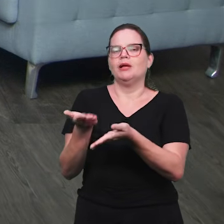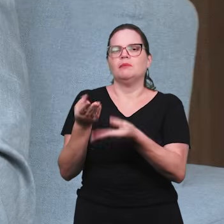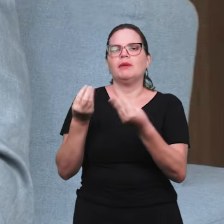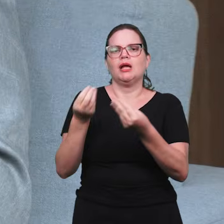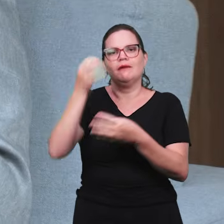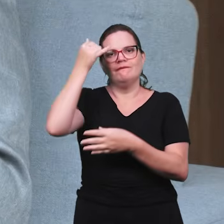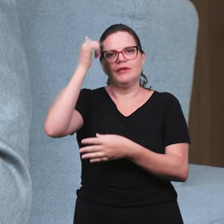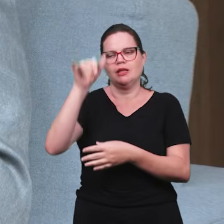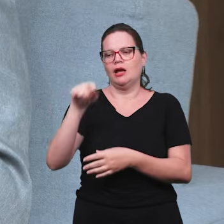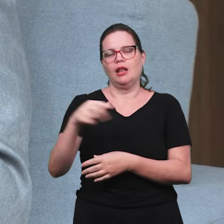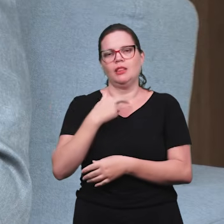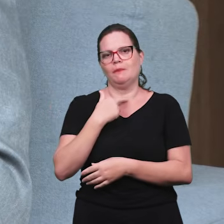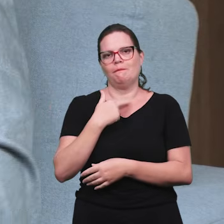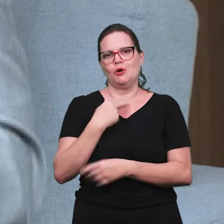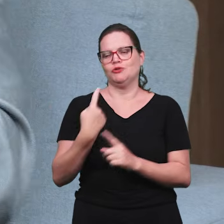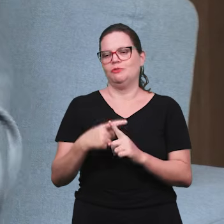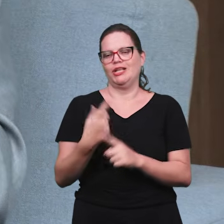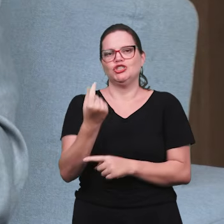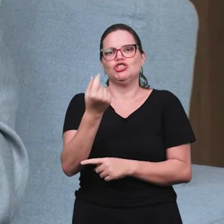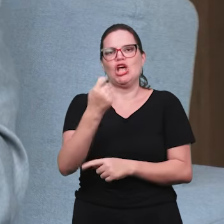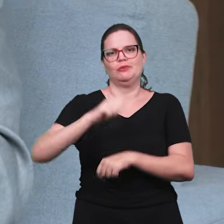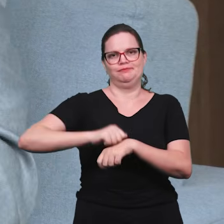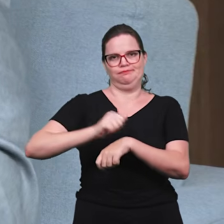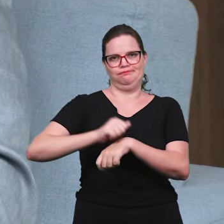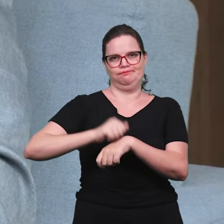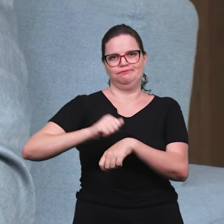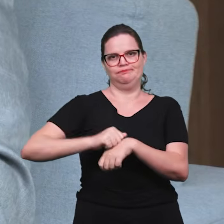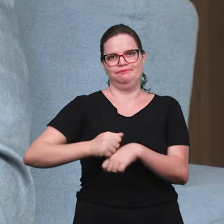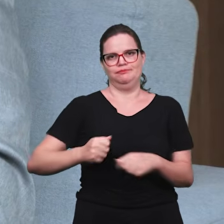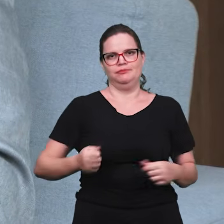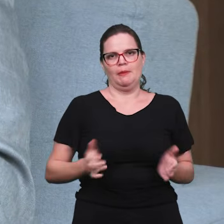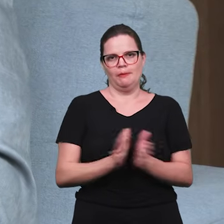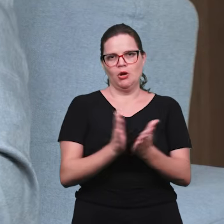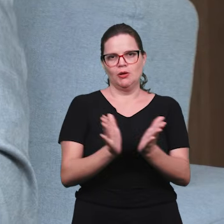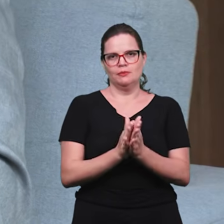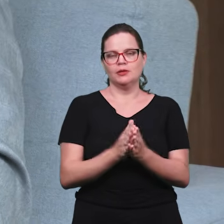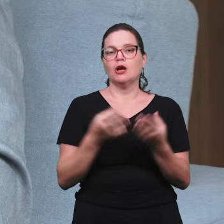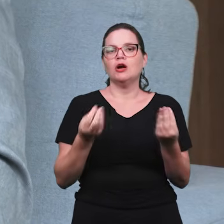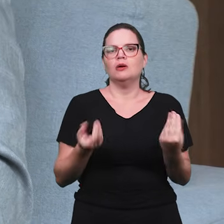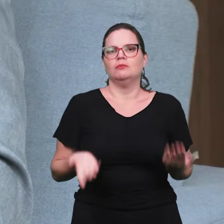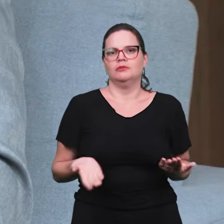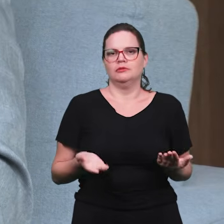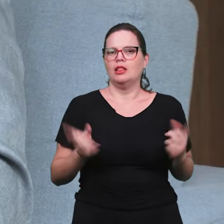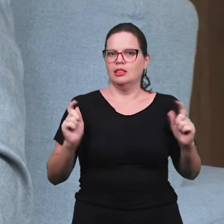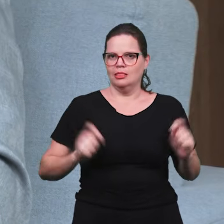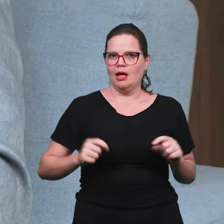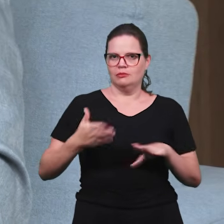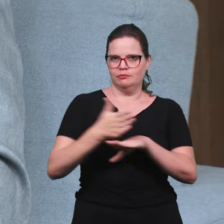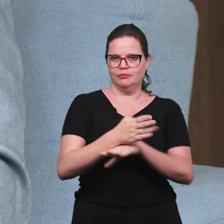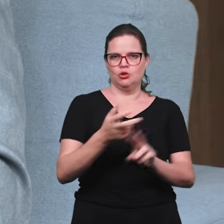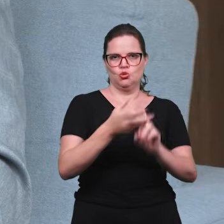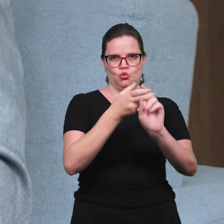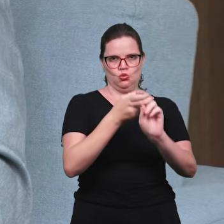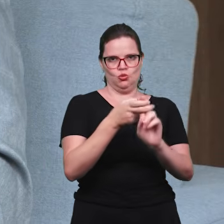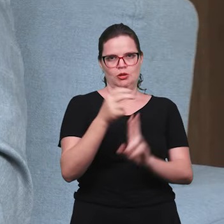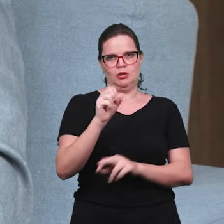não pode gastar financeiramente mesmo. A opção que nós temos hoje é o Sistema Único de Saúde. O